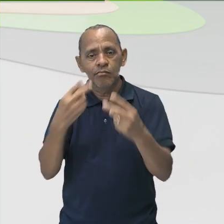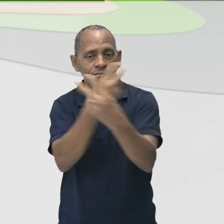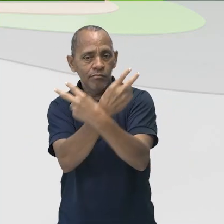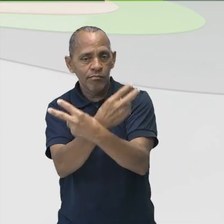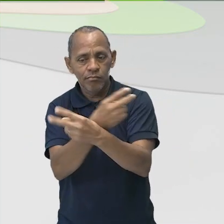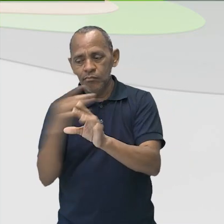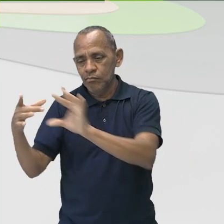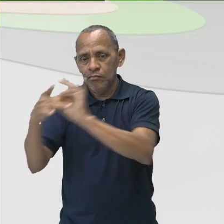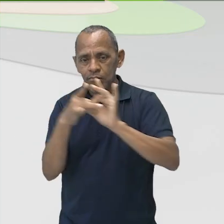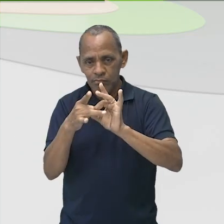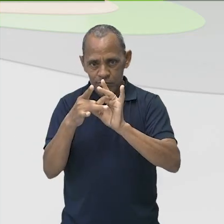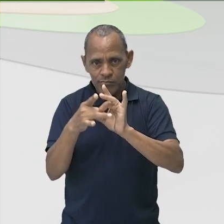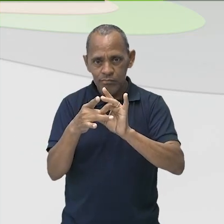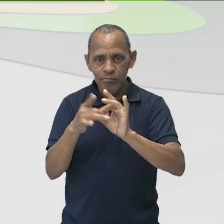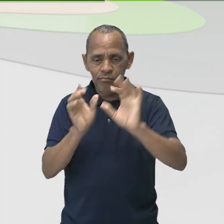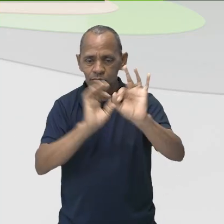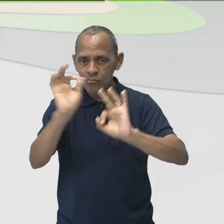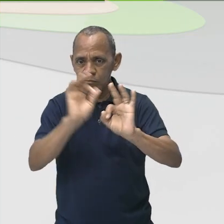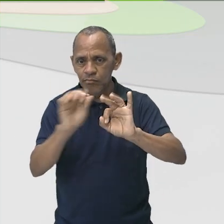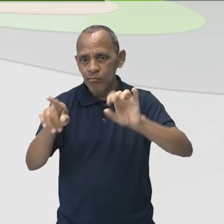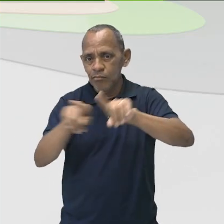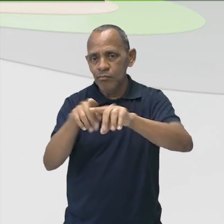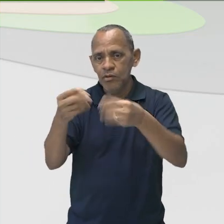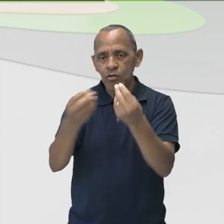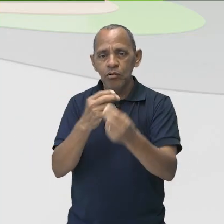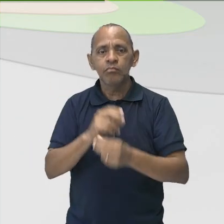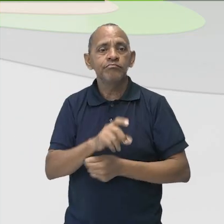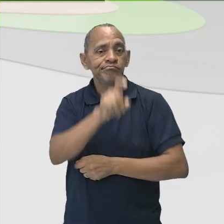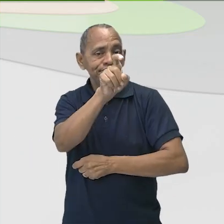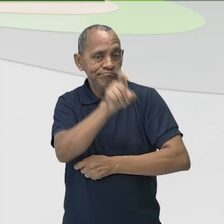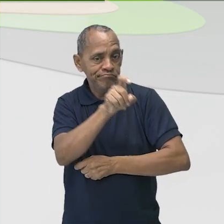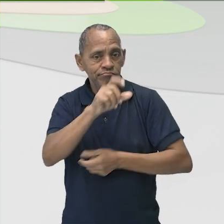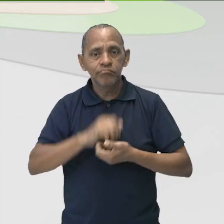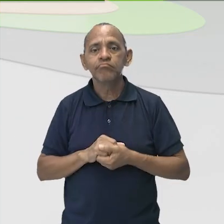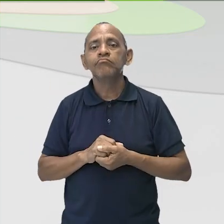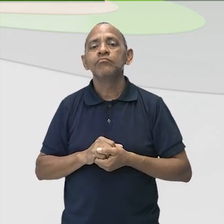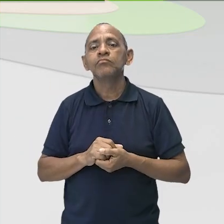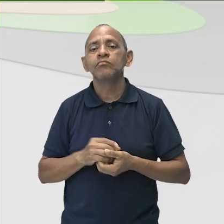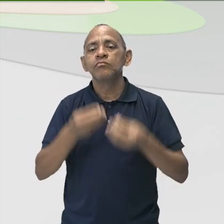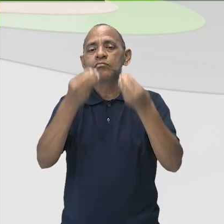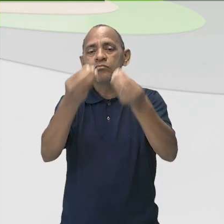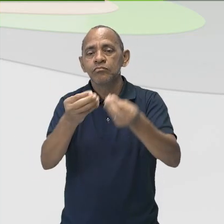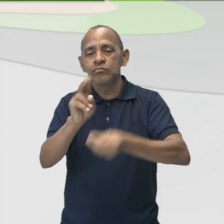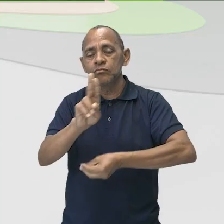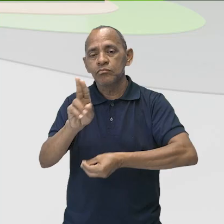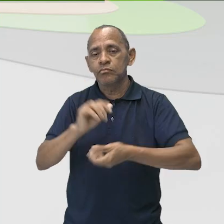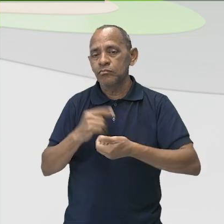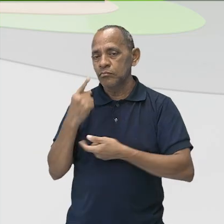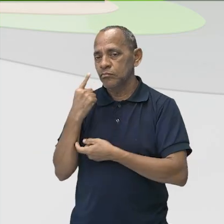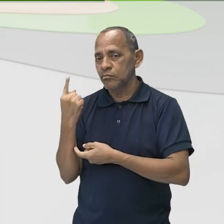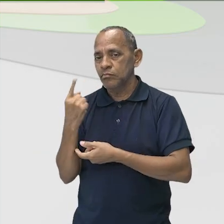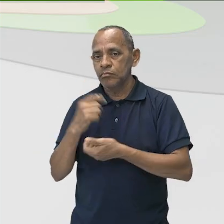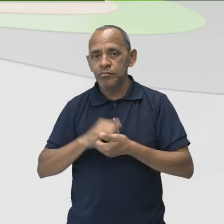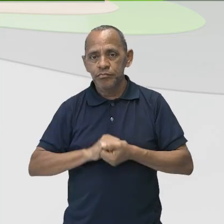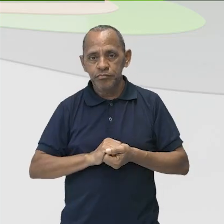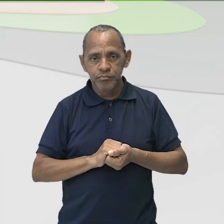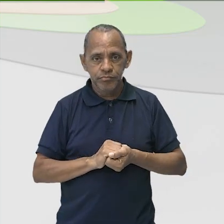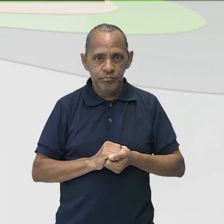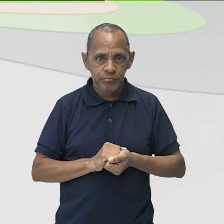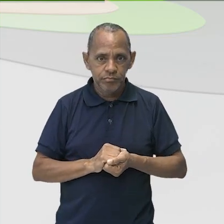cromossomos estão unidos em uma configuração em forma de X, que recebe o nome de